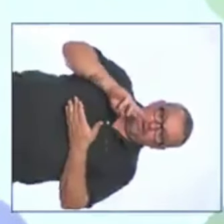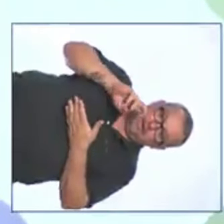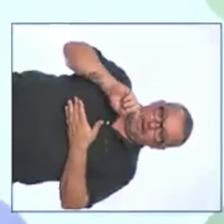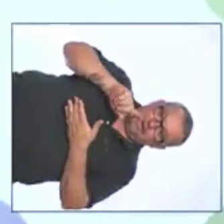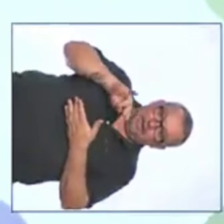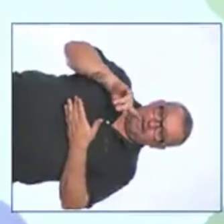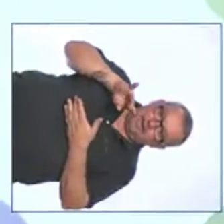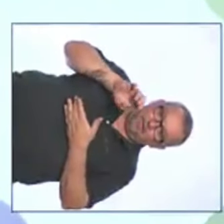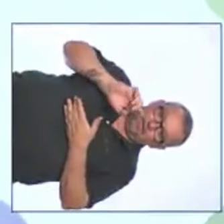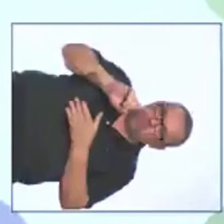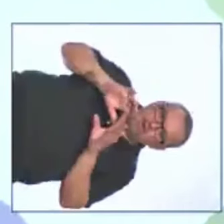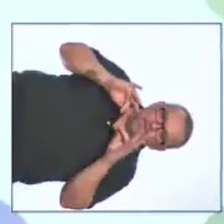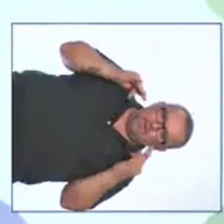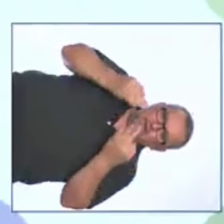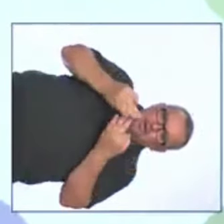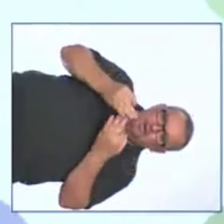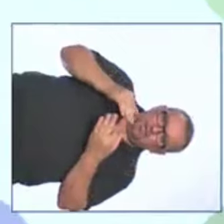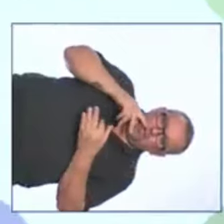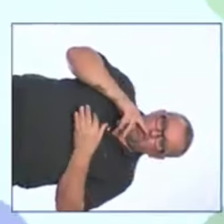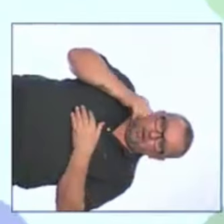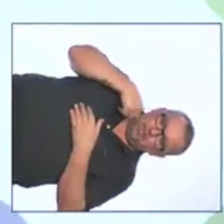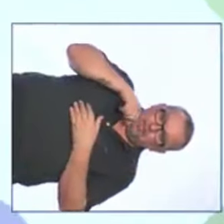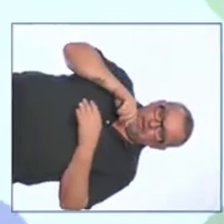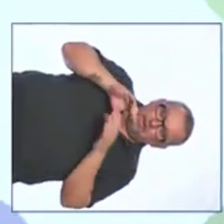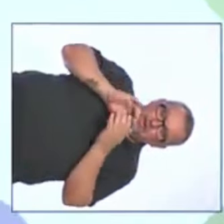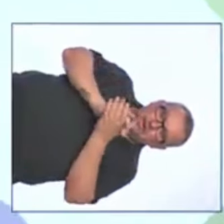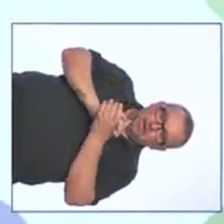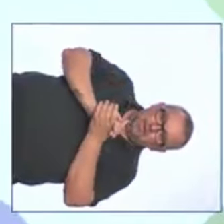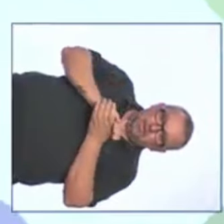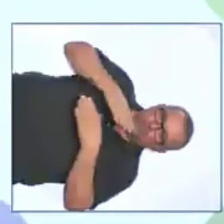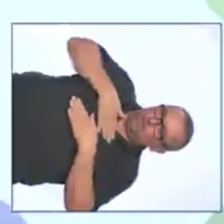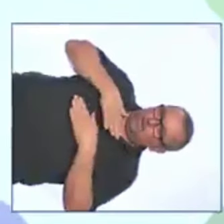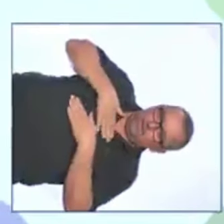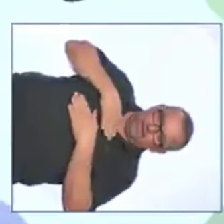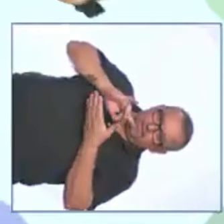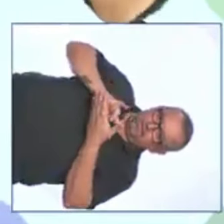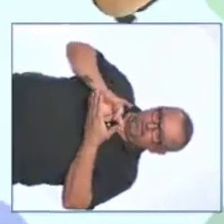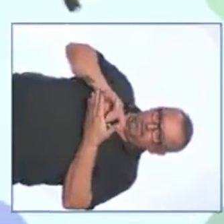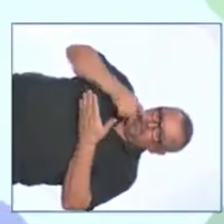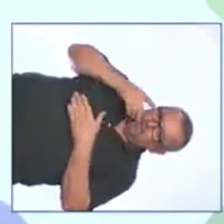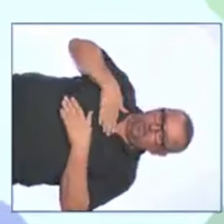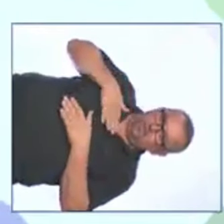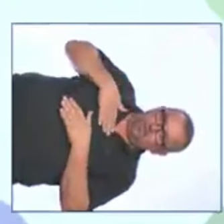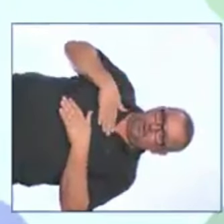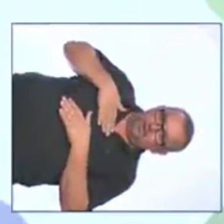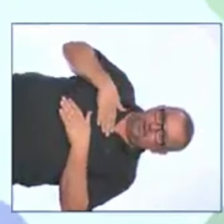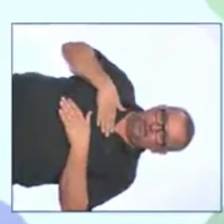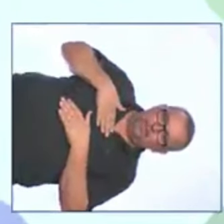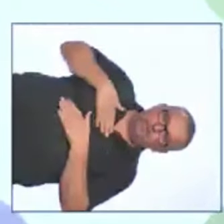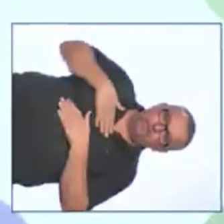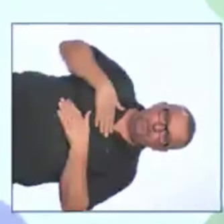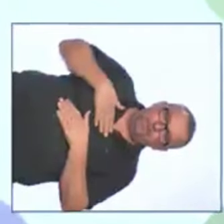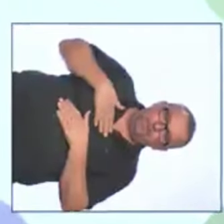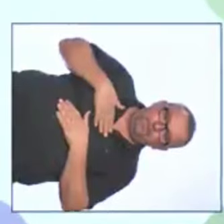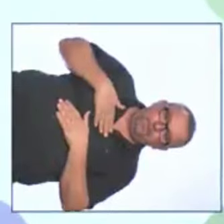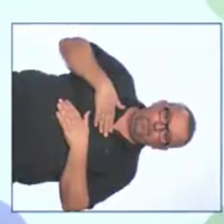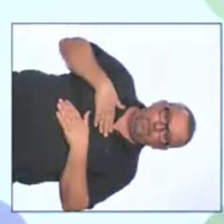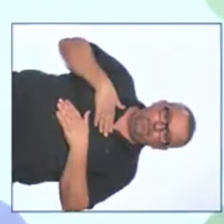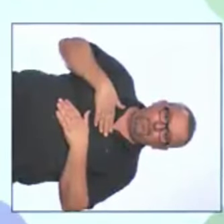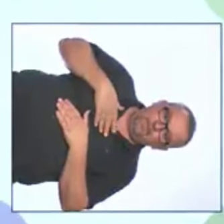não seria uma família onde você tem um pai e uma mãe casados isso não é a minha realidade tô falando de mim Fabiana tá e